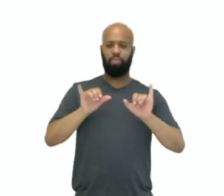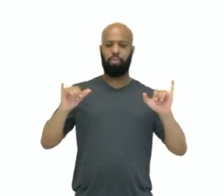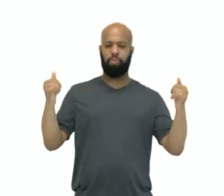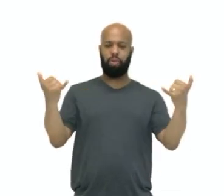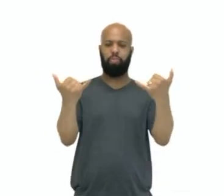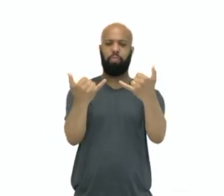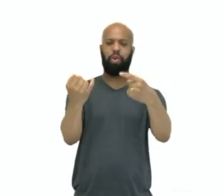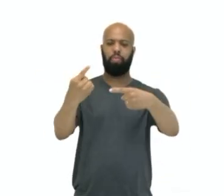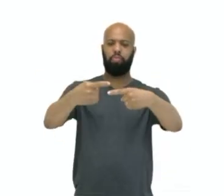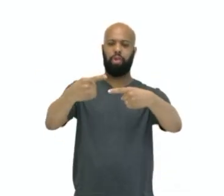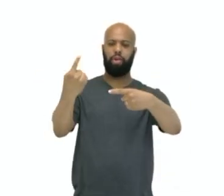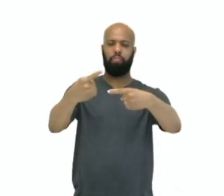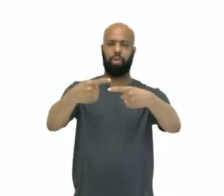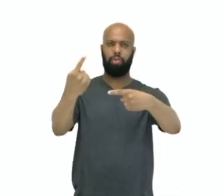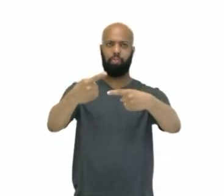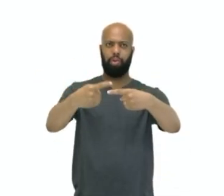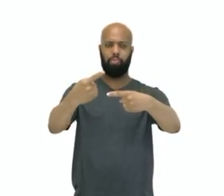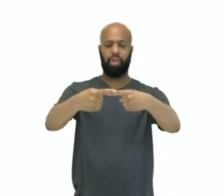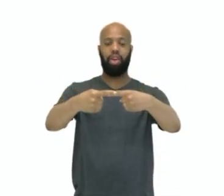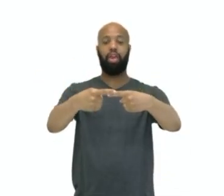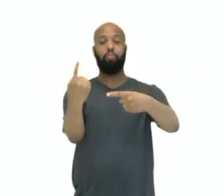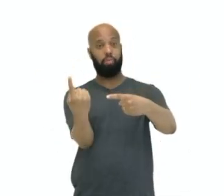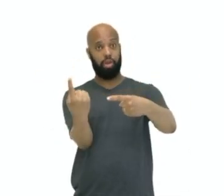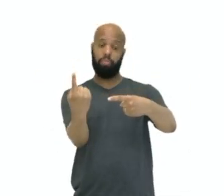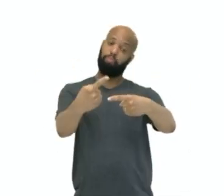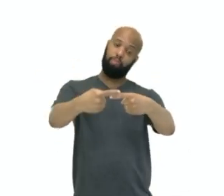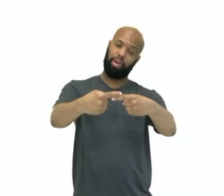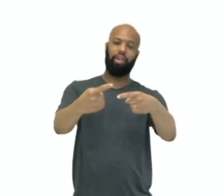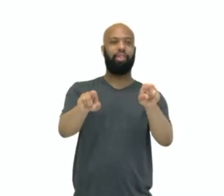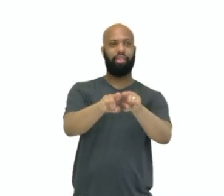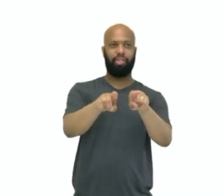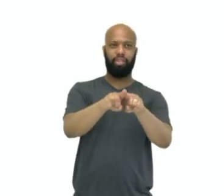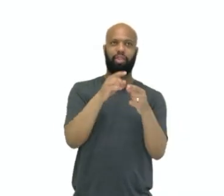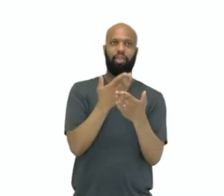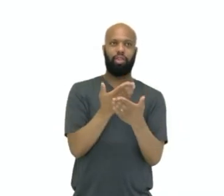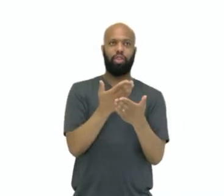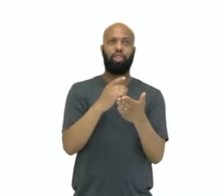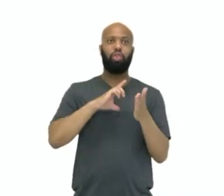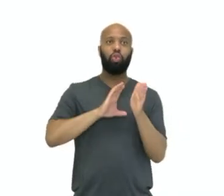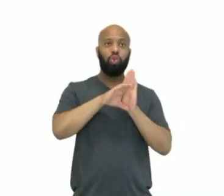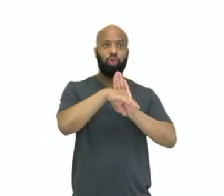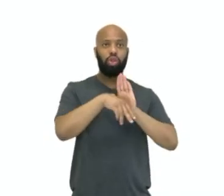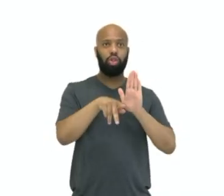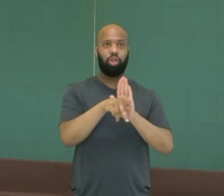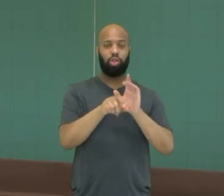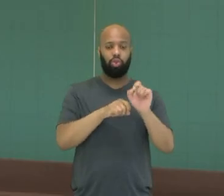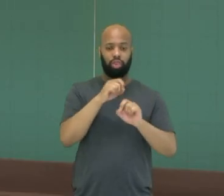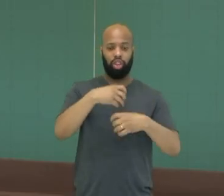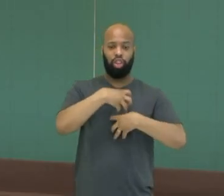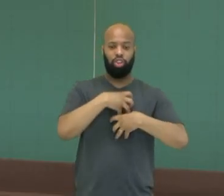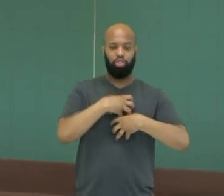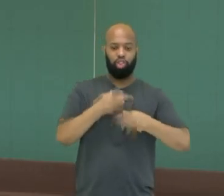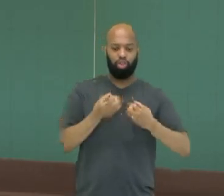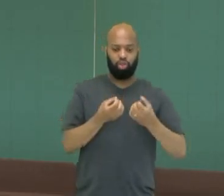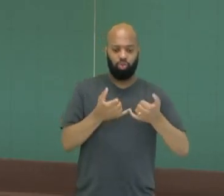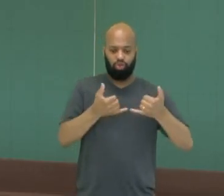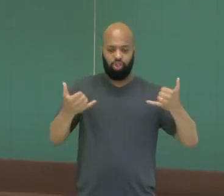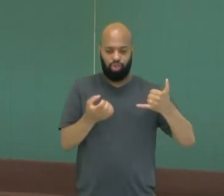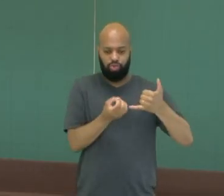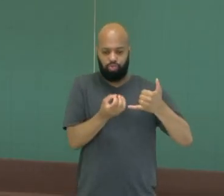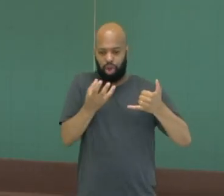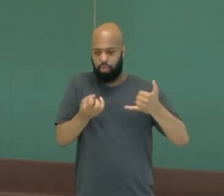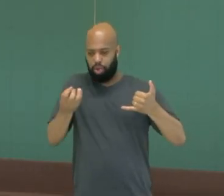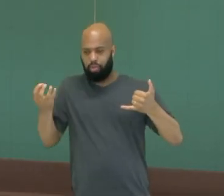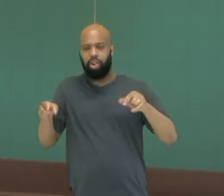de circuito elétrico fechado e aberto, o conceito de circuito elétrico em série e